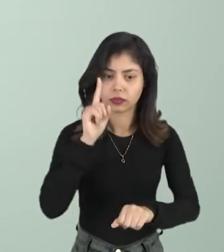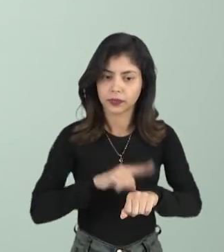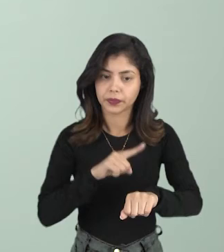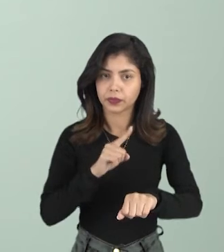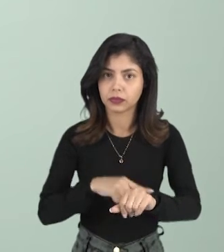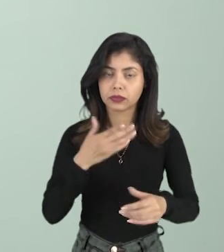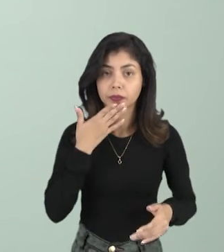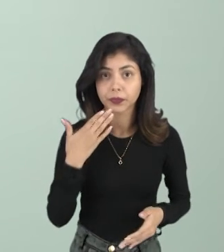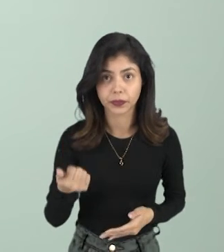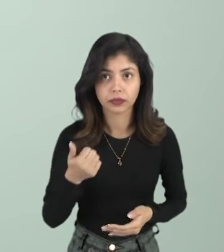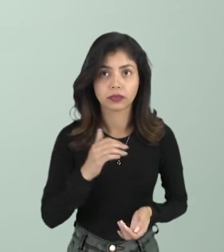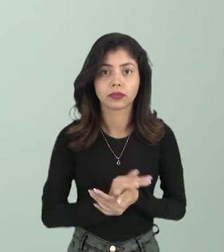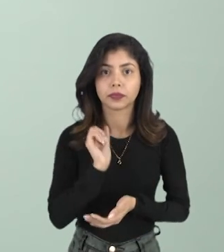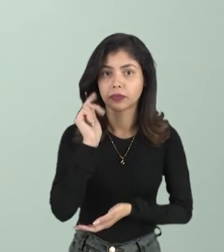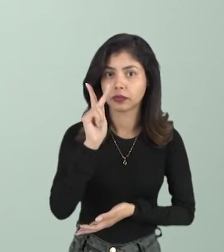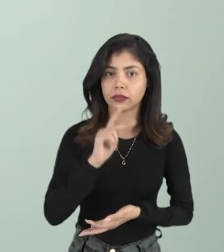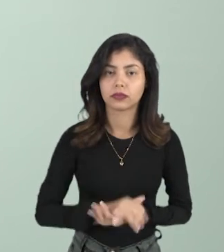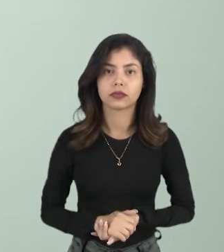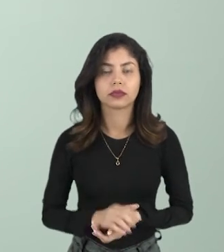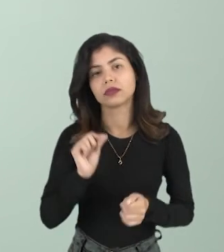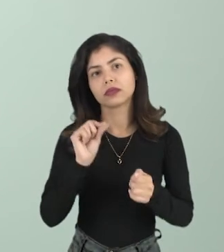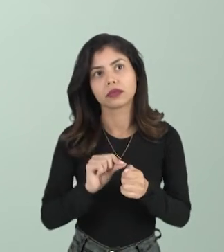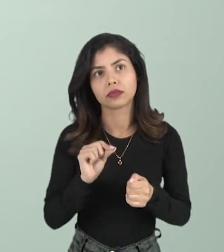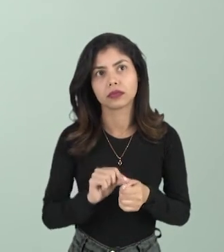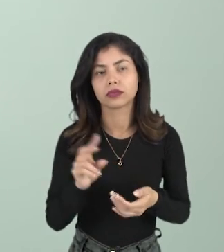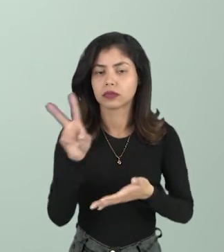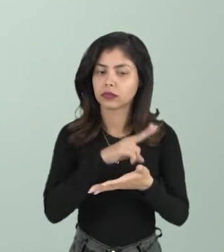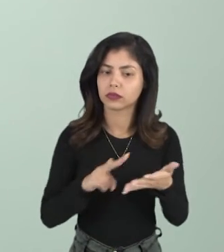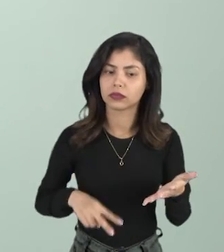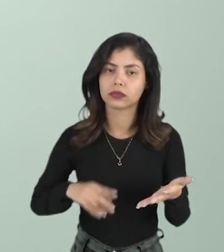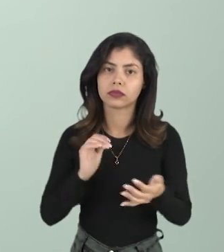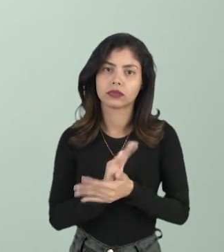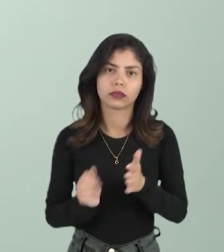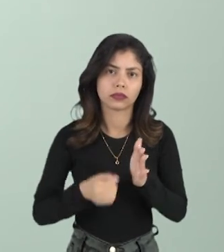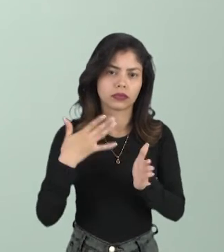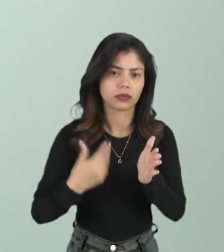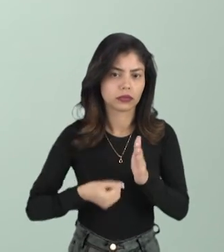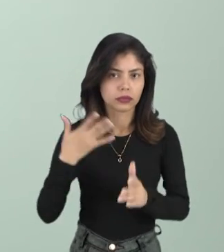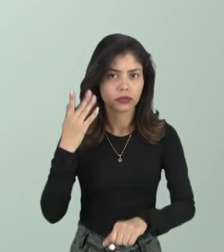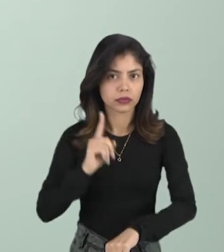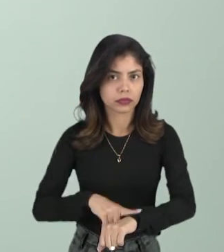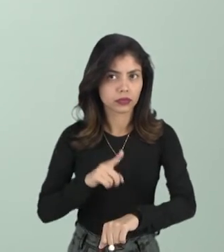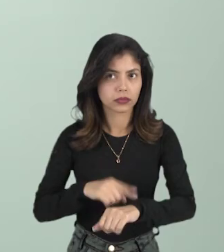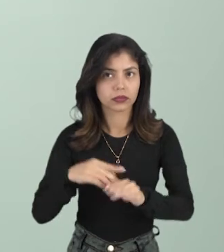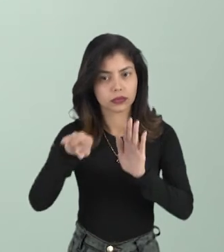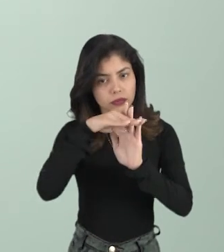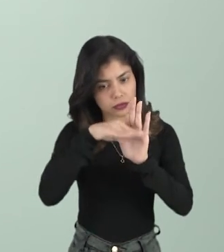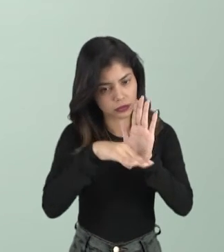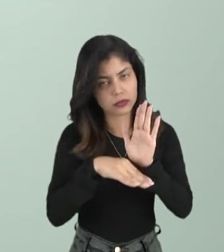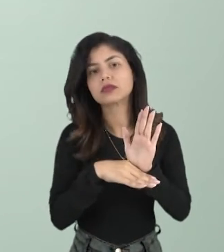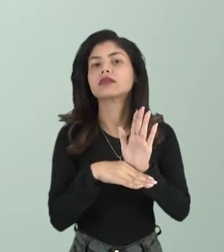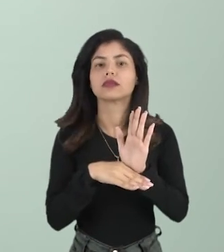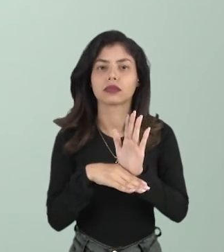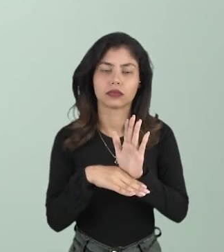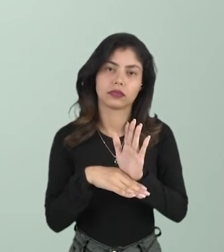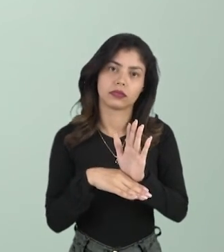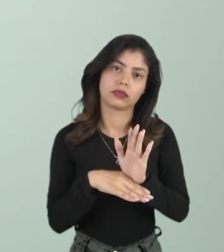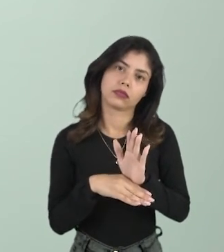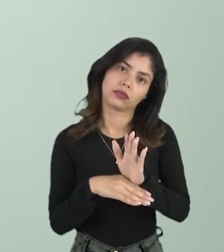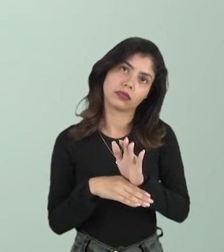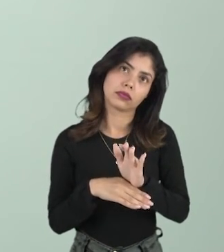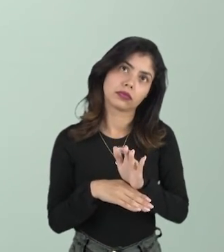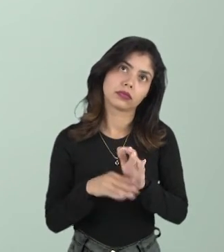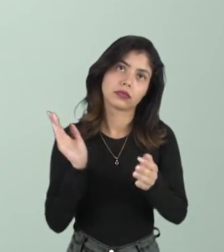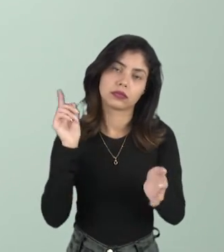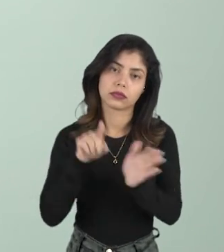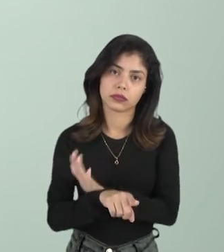tempo é compensado, ok? Eu vou ficar lendo muito tempo as alternativas e o